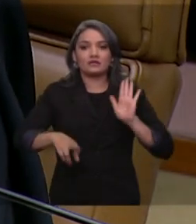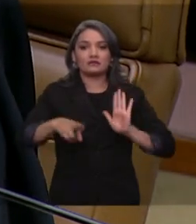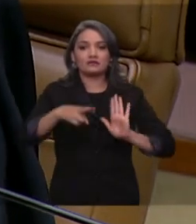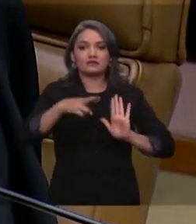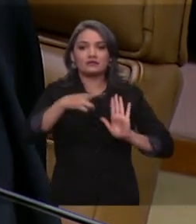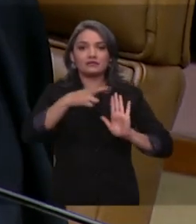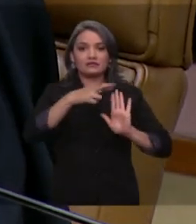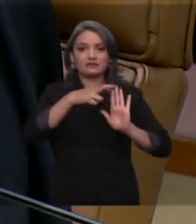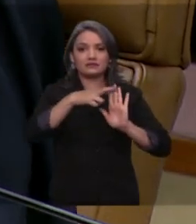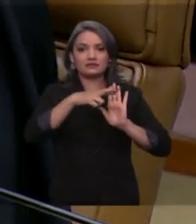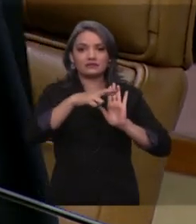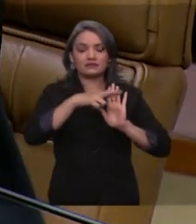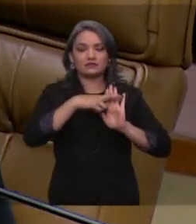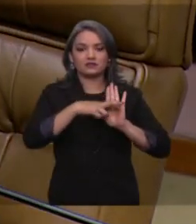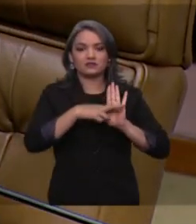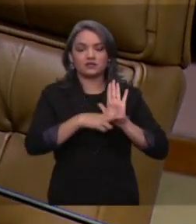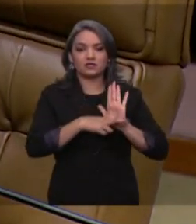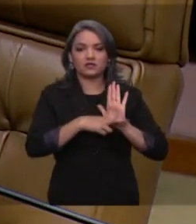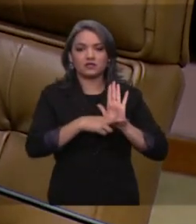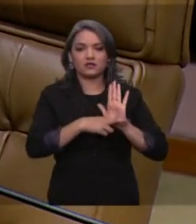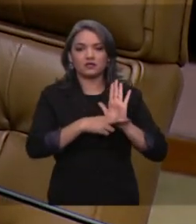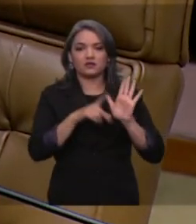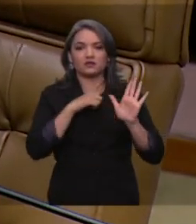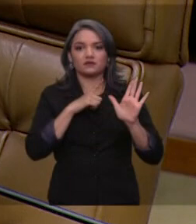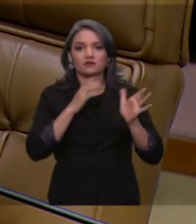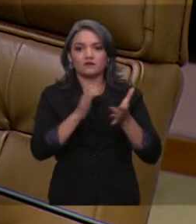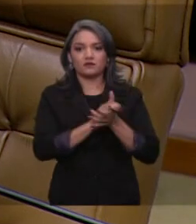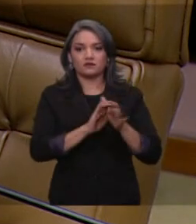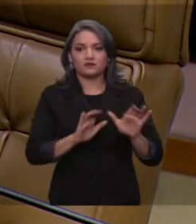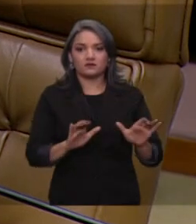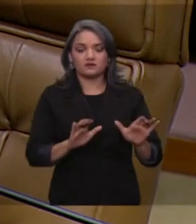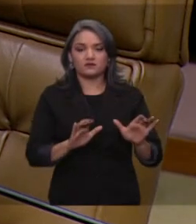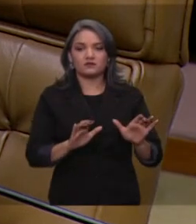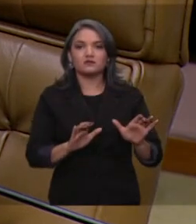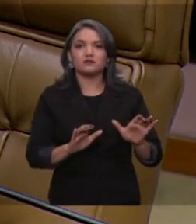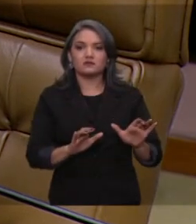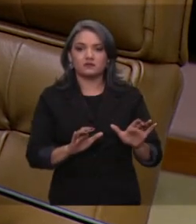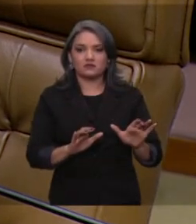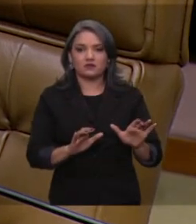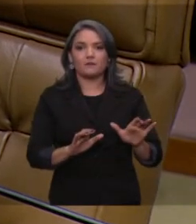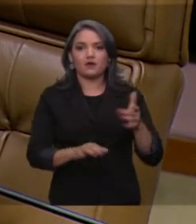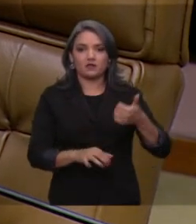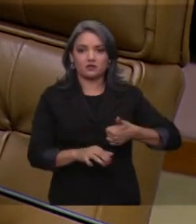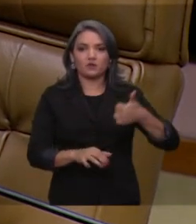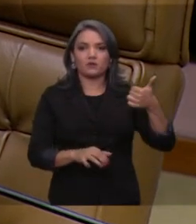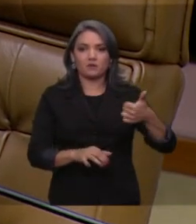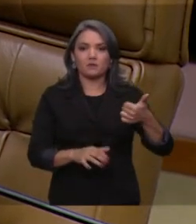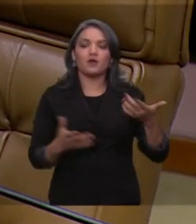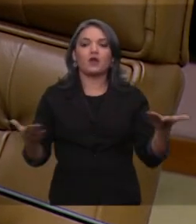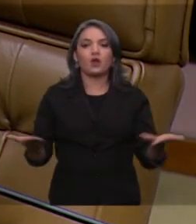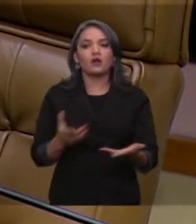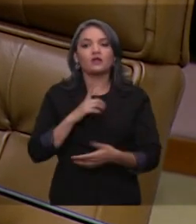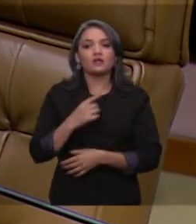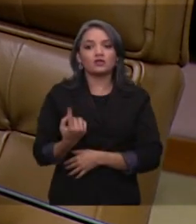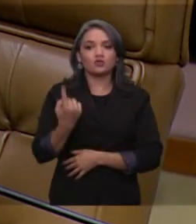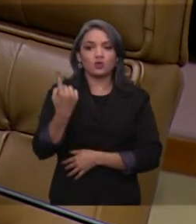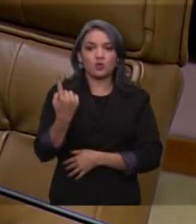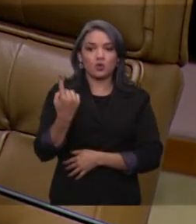autônoma, passando a existir somente uma modalidade, não mais duas,